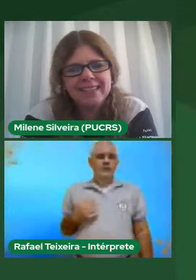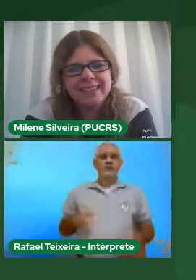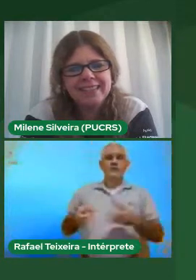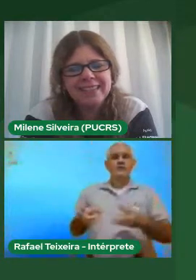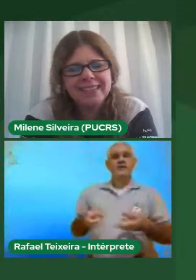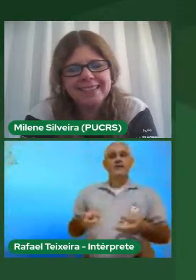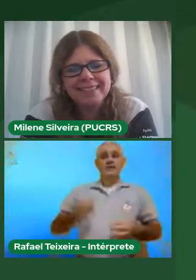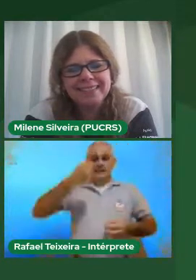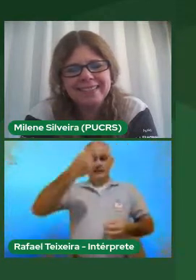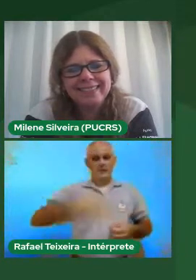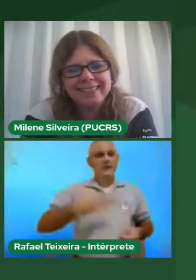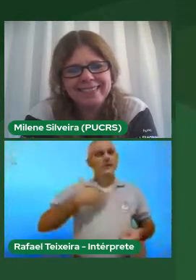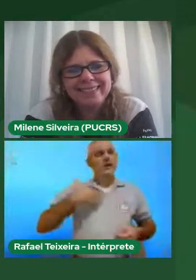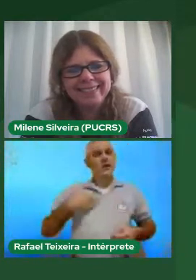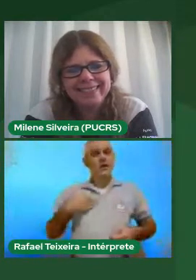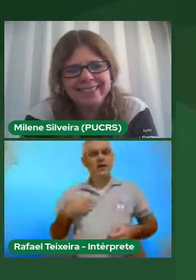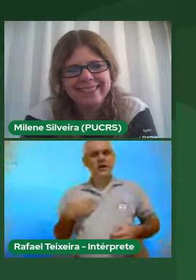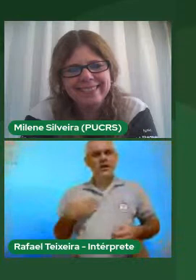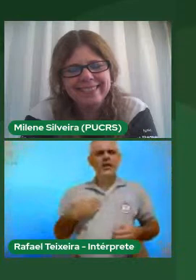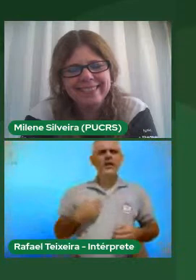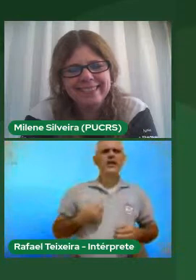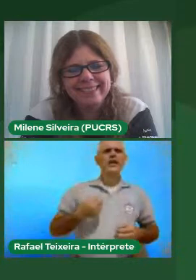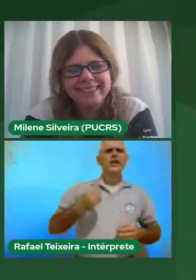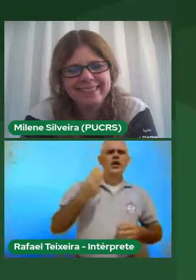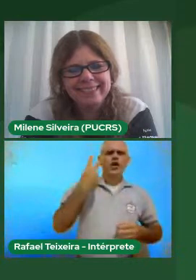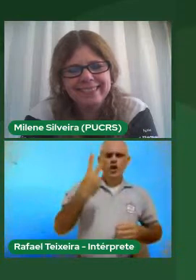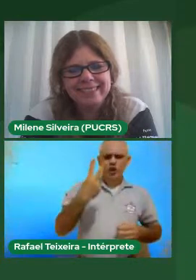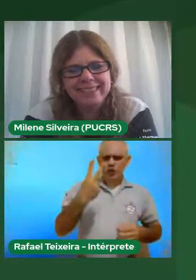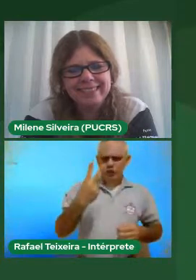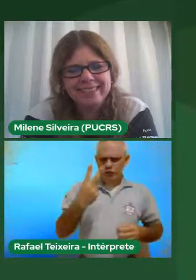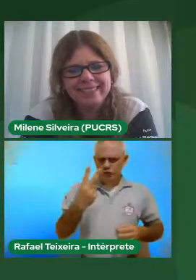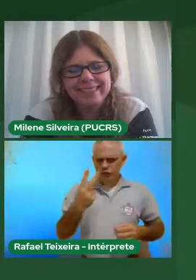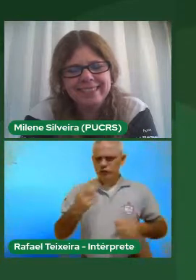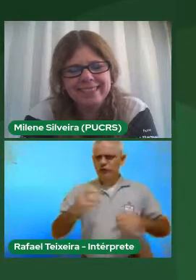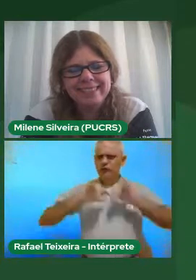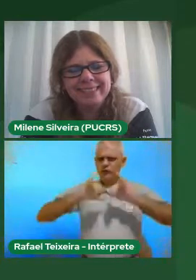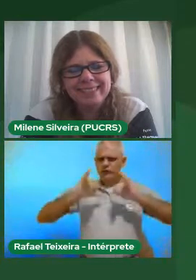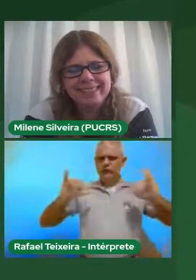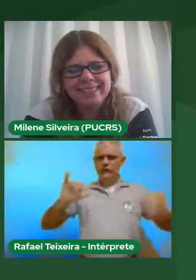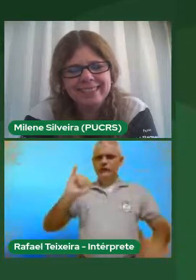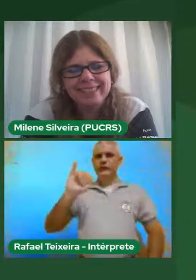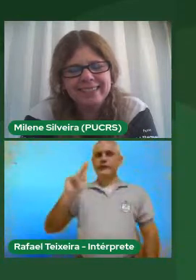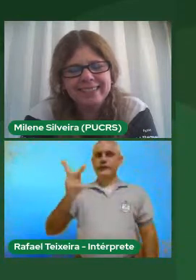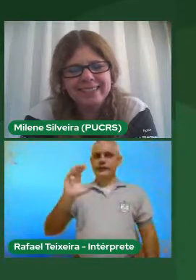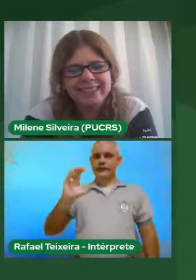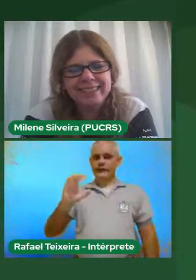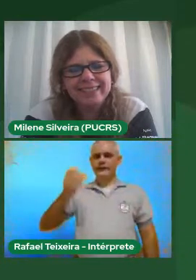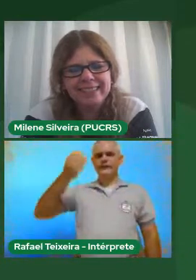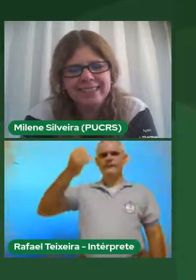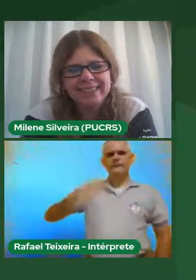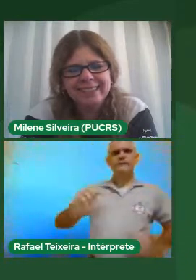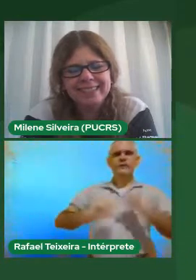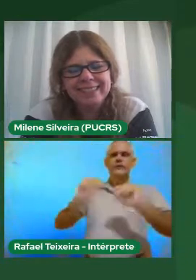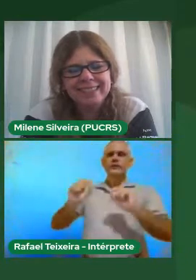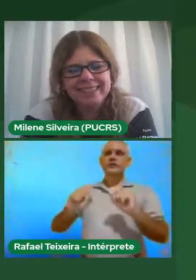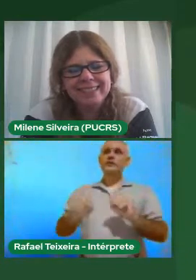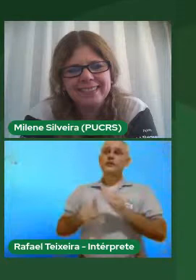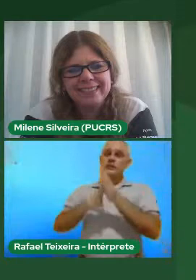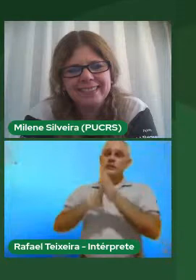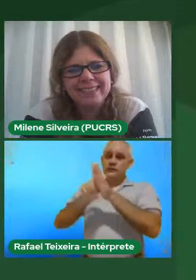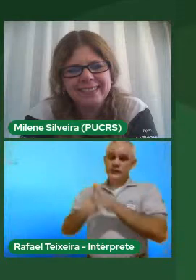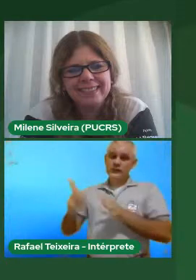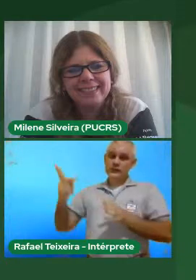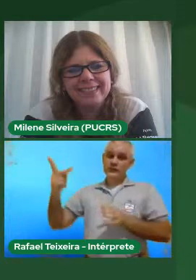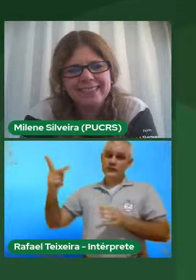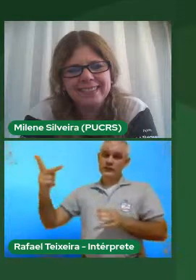boa. A boa é que, aparentemente, o meu tópico de pesquisa é relevante para mais pessoas. E a ruim é que